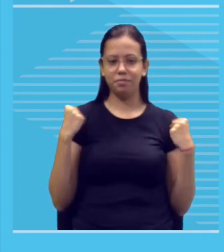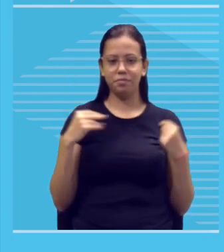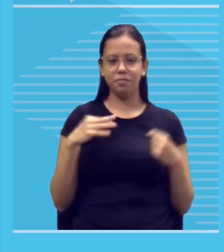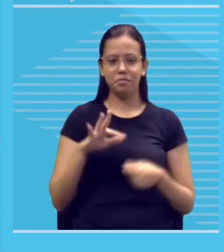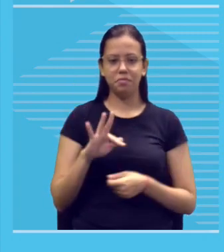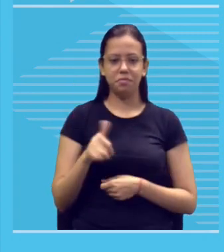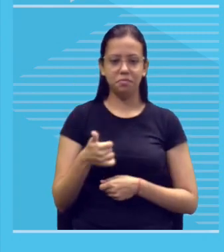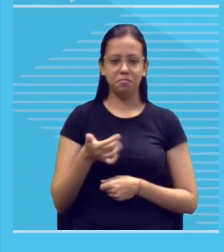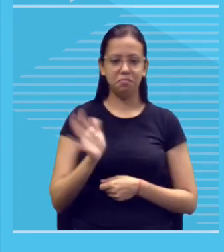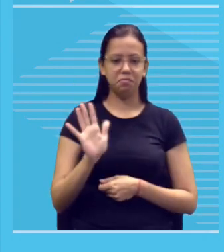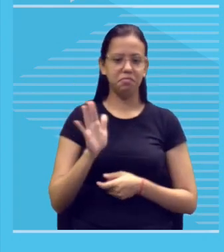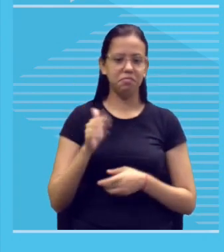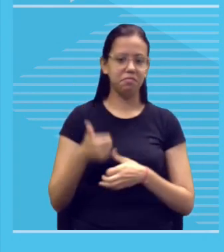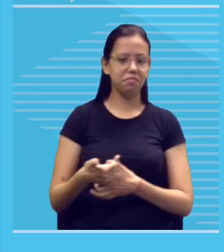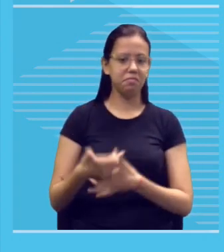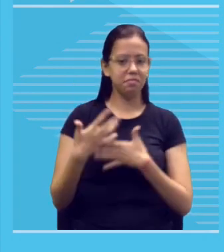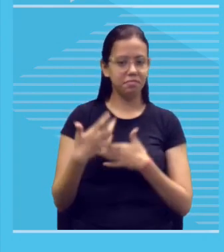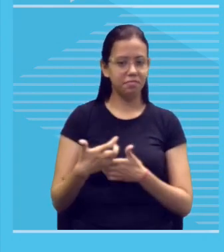né